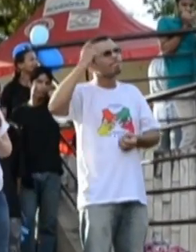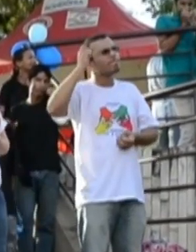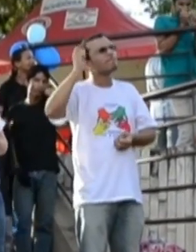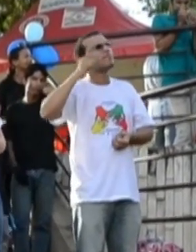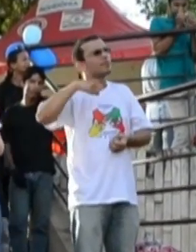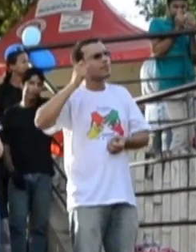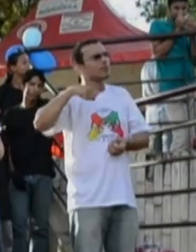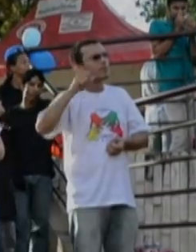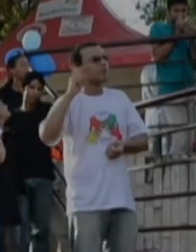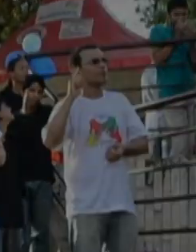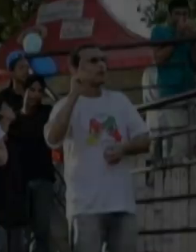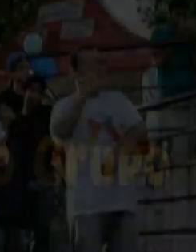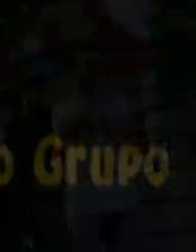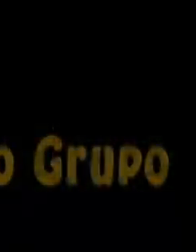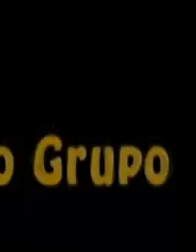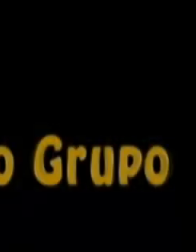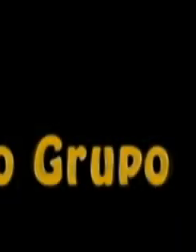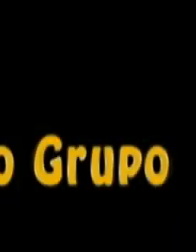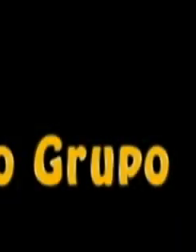cultura, a arte.